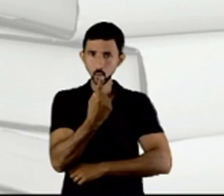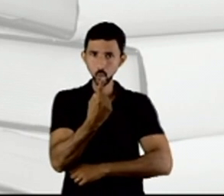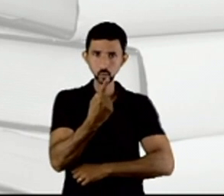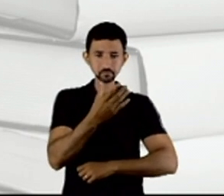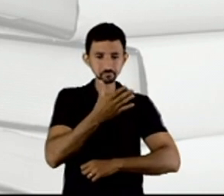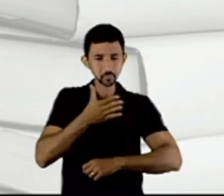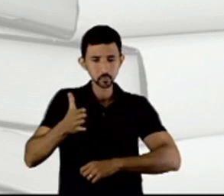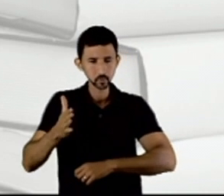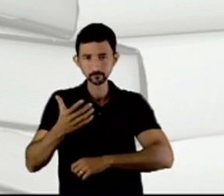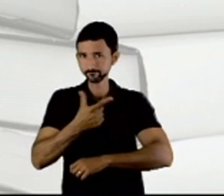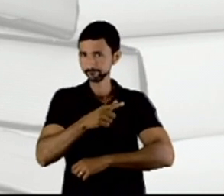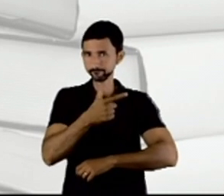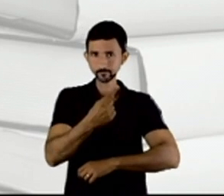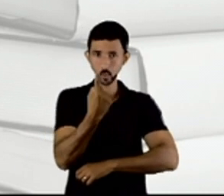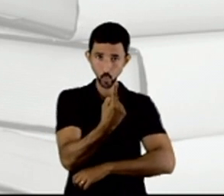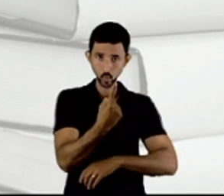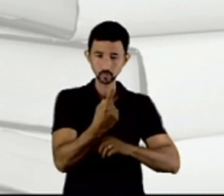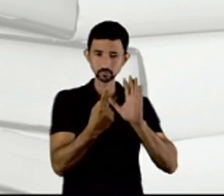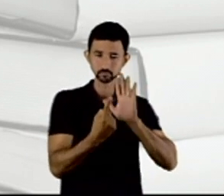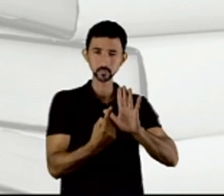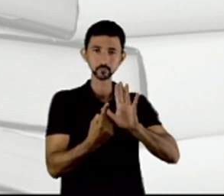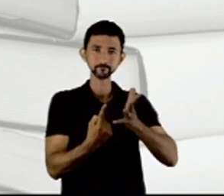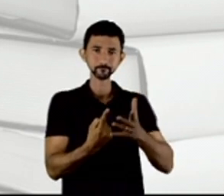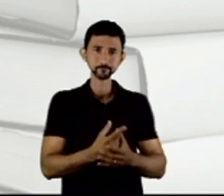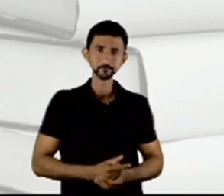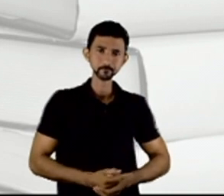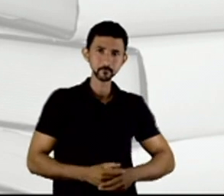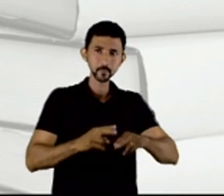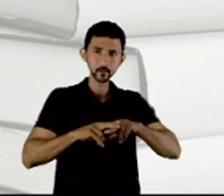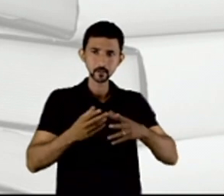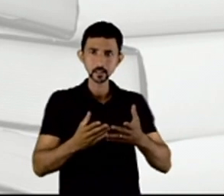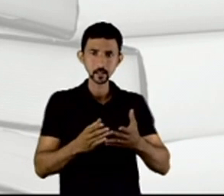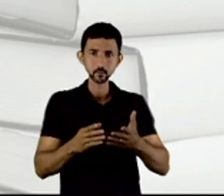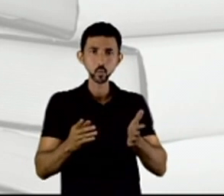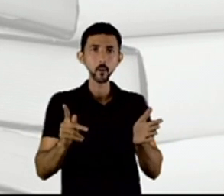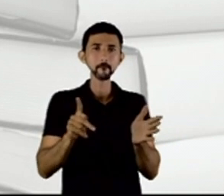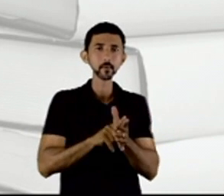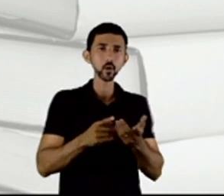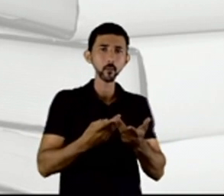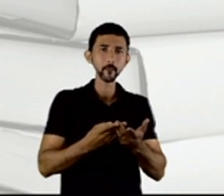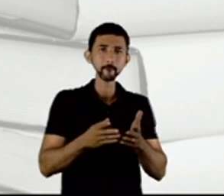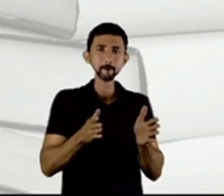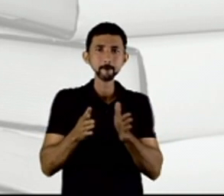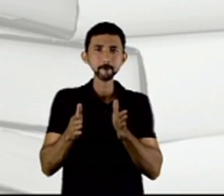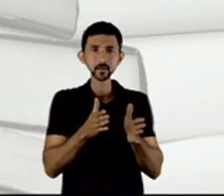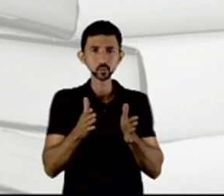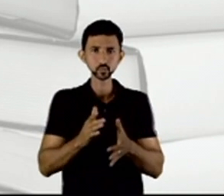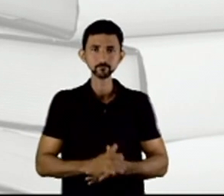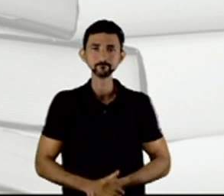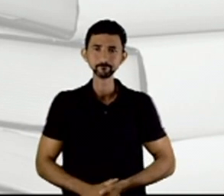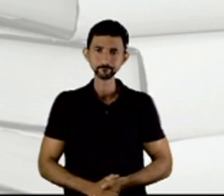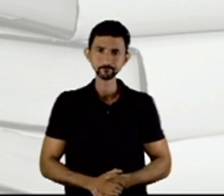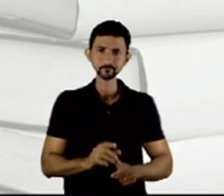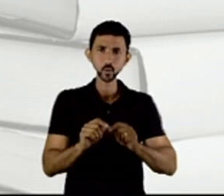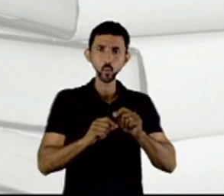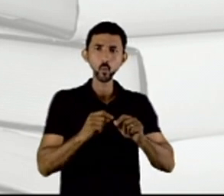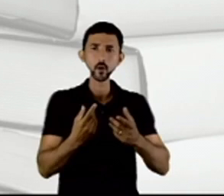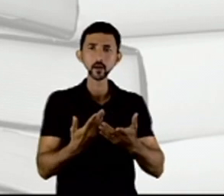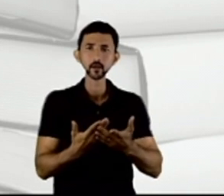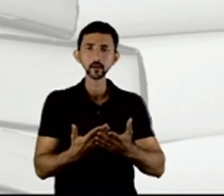repete, certo? Portanto, não pertence ao período. Então, o que ele